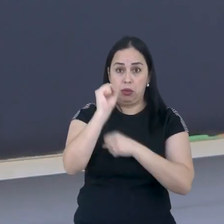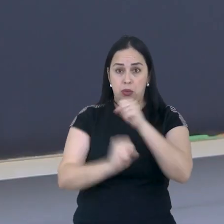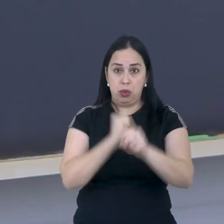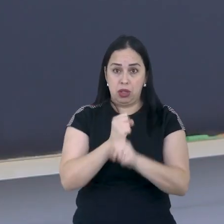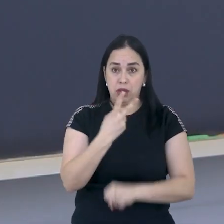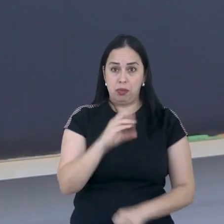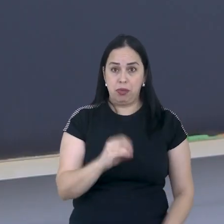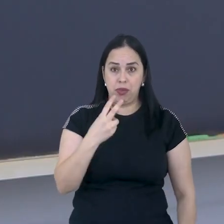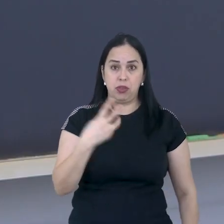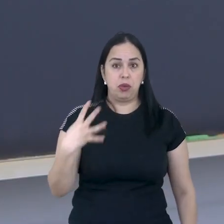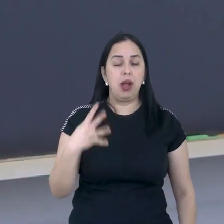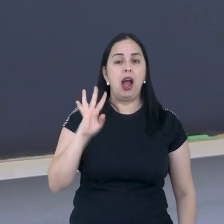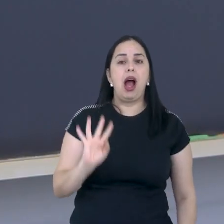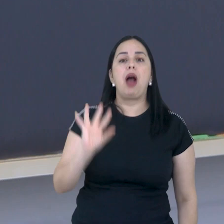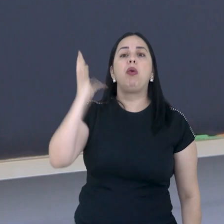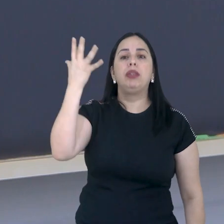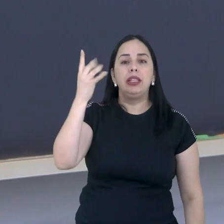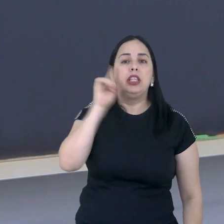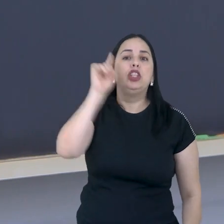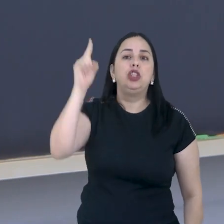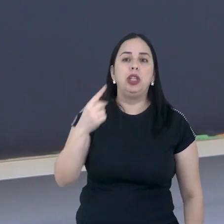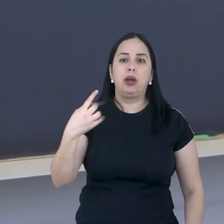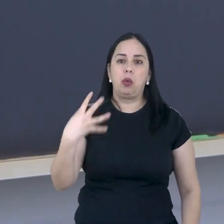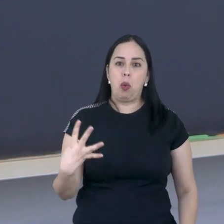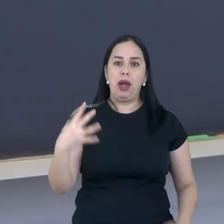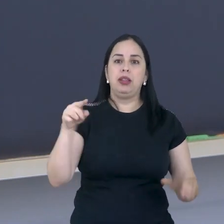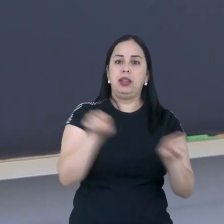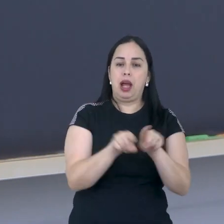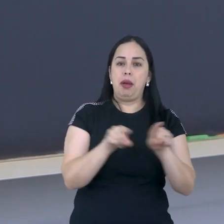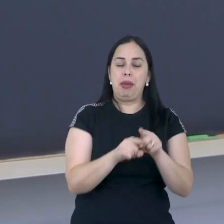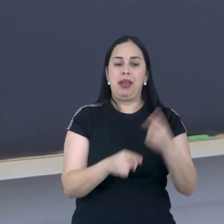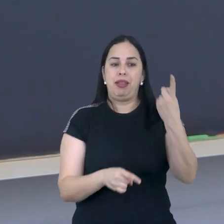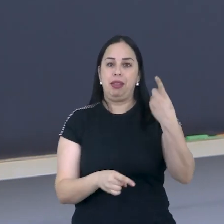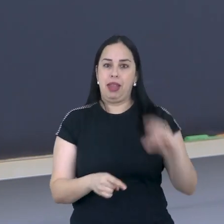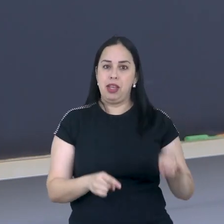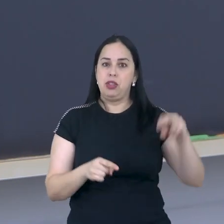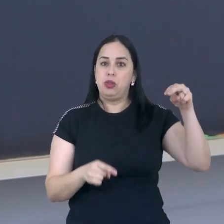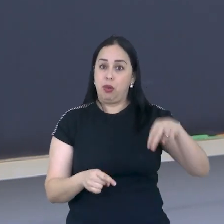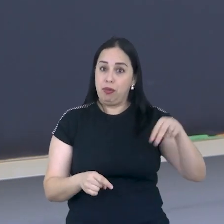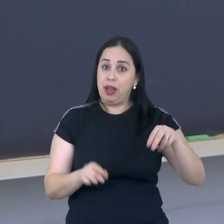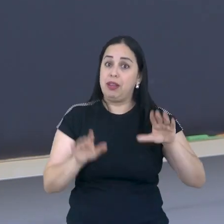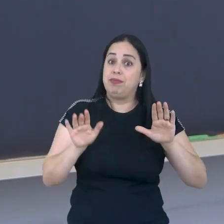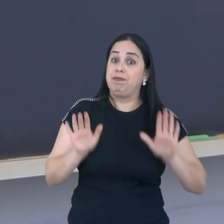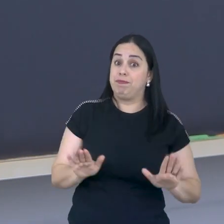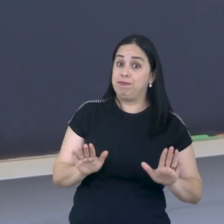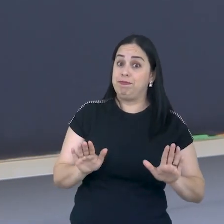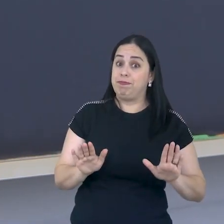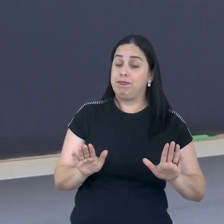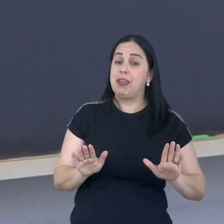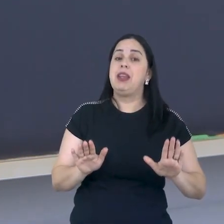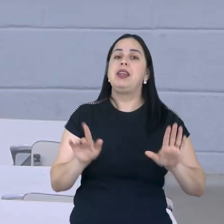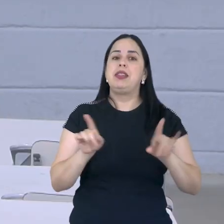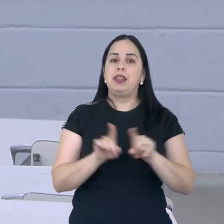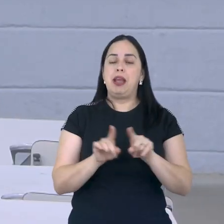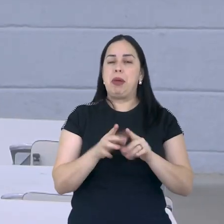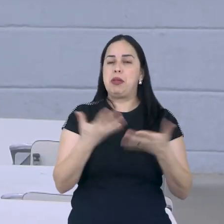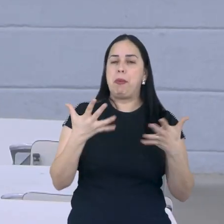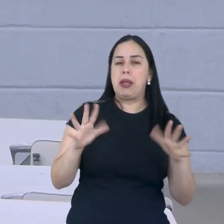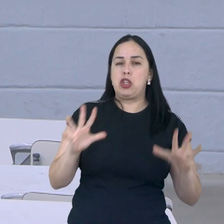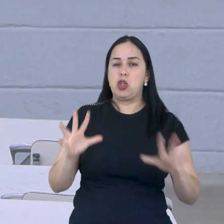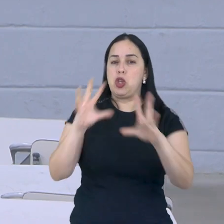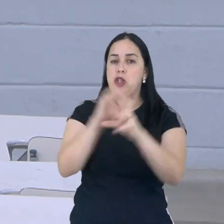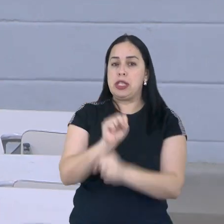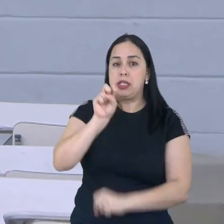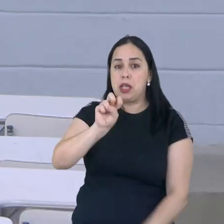Ensino Médio, o Enem 2024, acontece nos dias 4 e 10 de novembro em todo o país. A